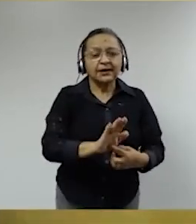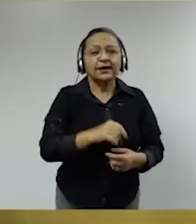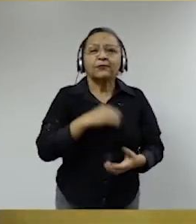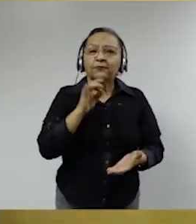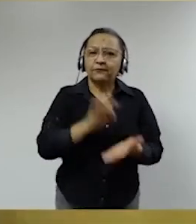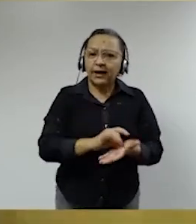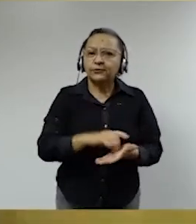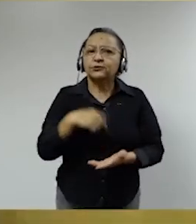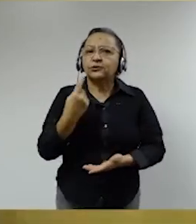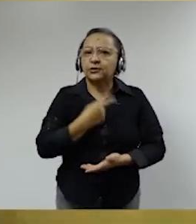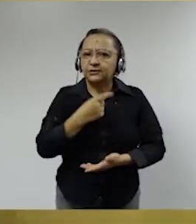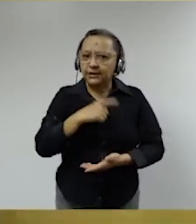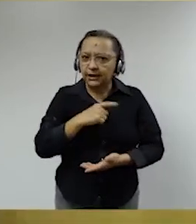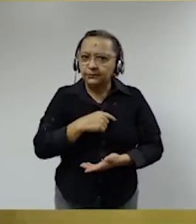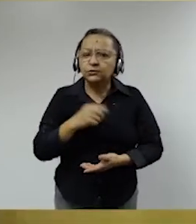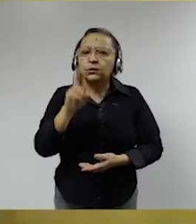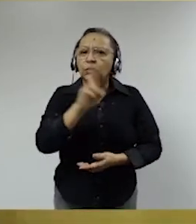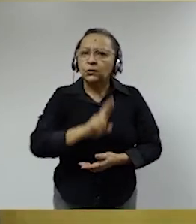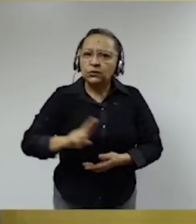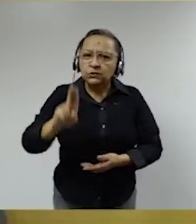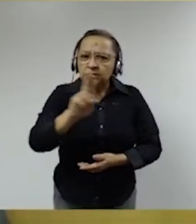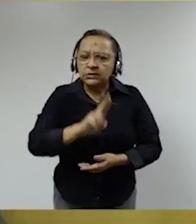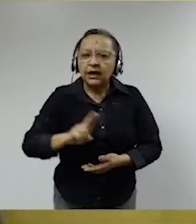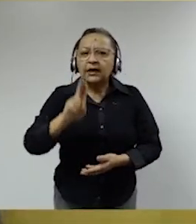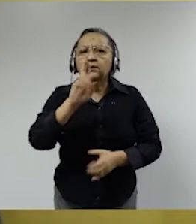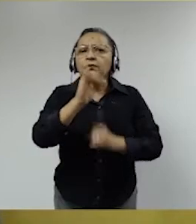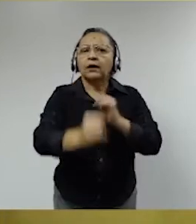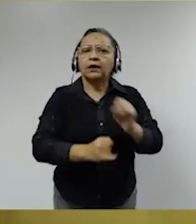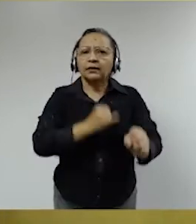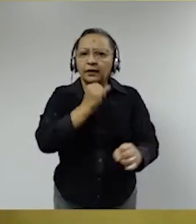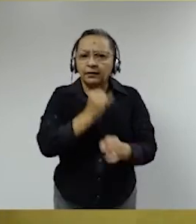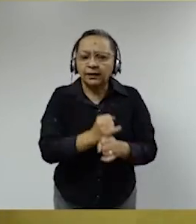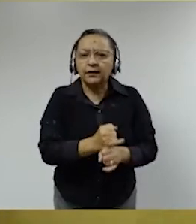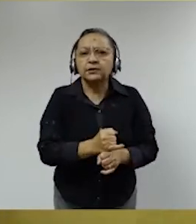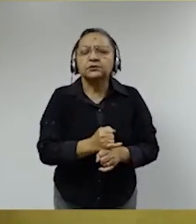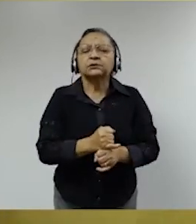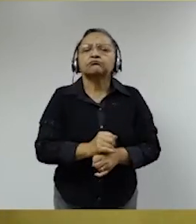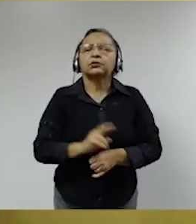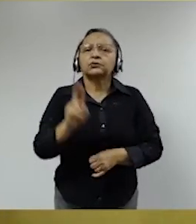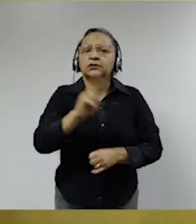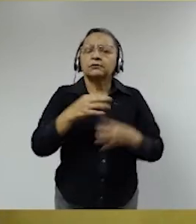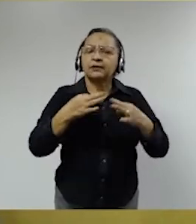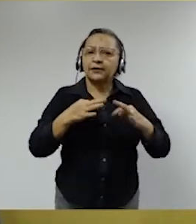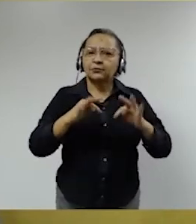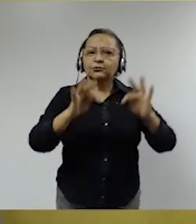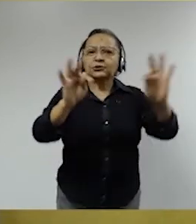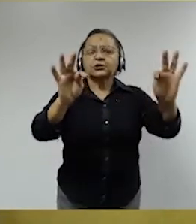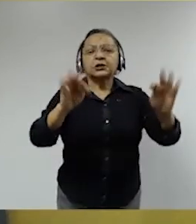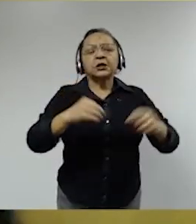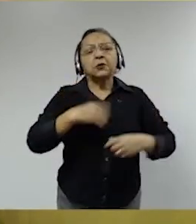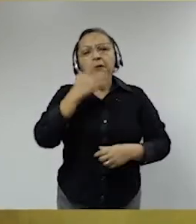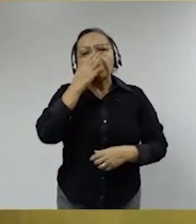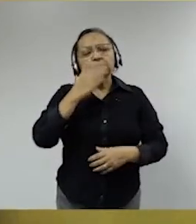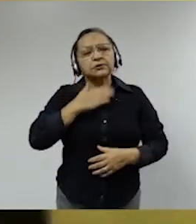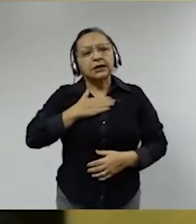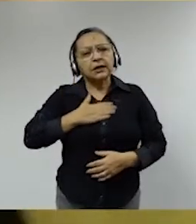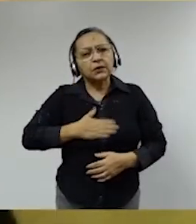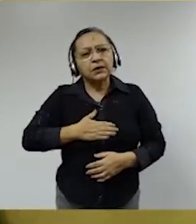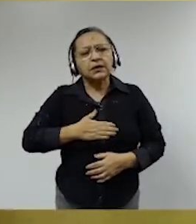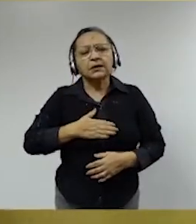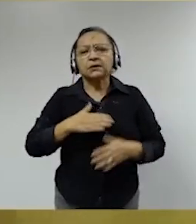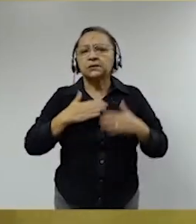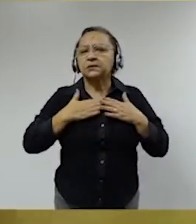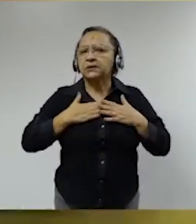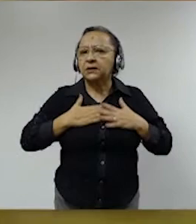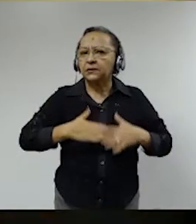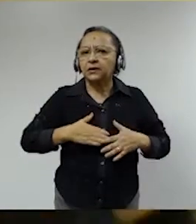navegado de maneira tão, diria até suave, né, os doutores Alexandres, assim, em relação